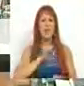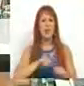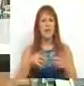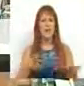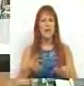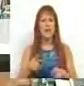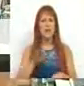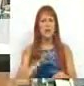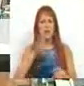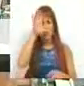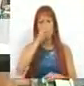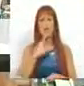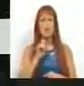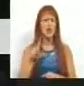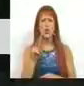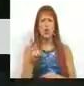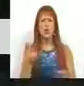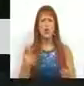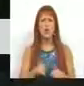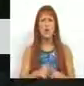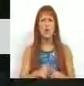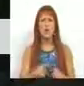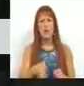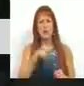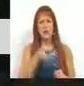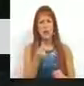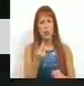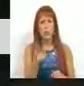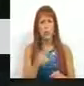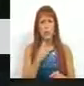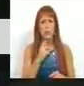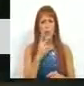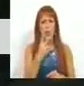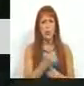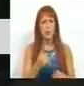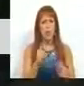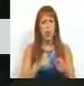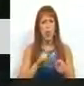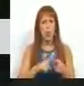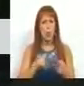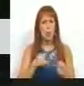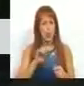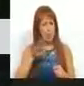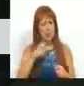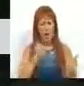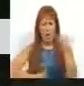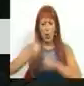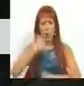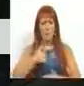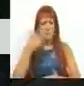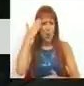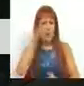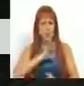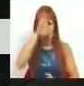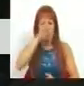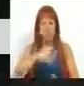Ministro, tenho aqui só duas perguntas e dois pequenos comentários. Duas perguntas porque uma delas eu fiz na primeira ronda, mas porventura o